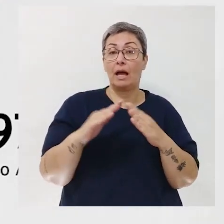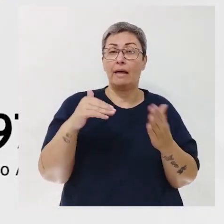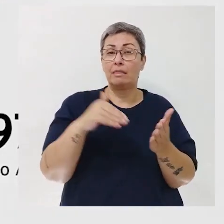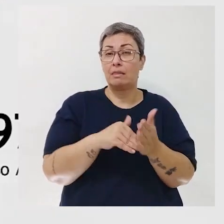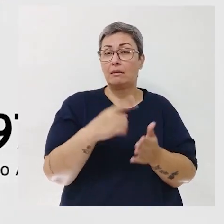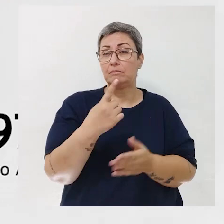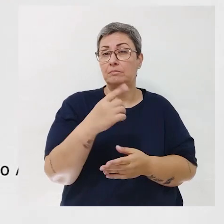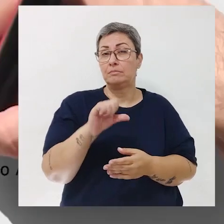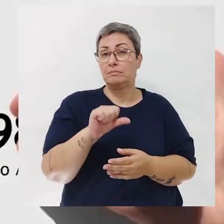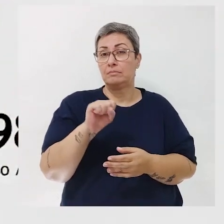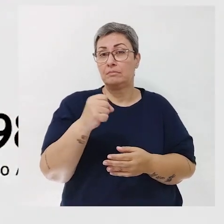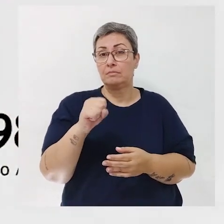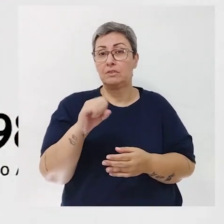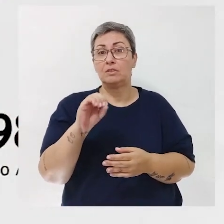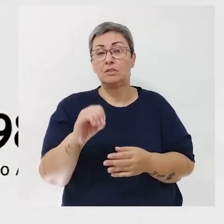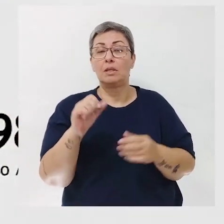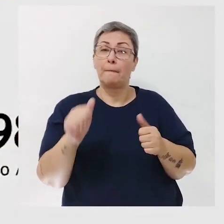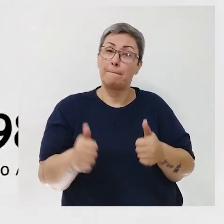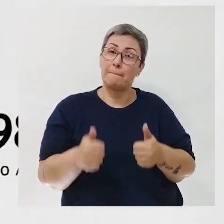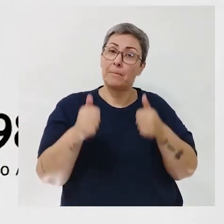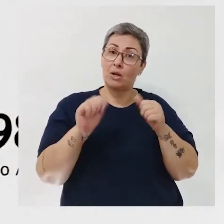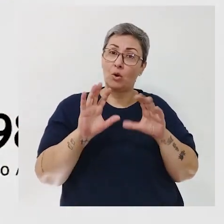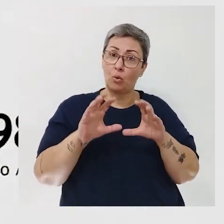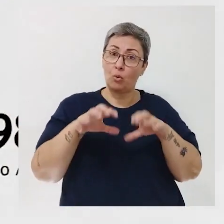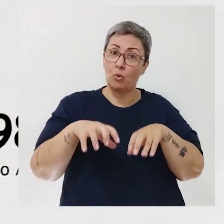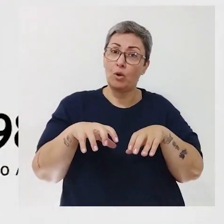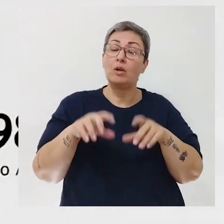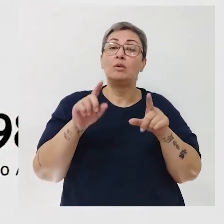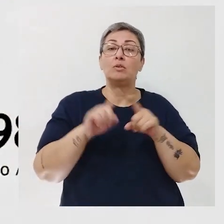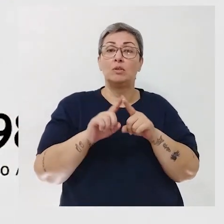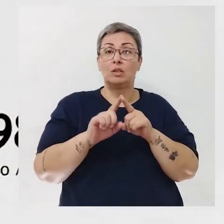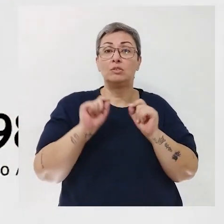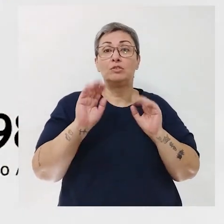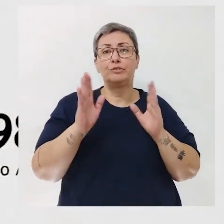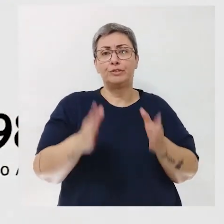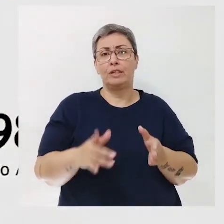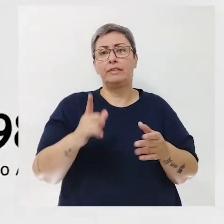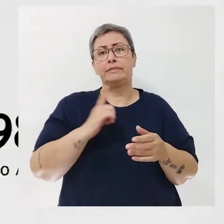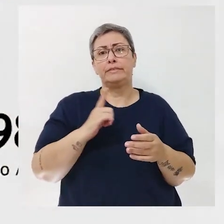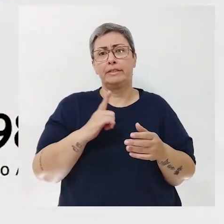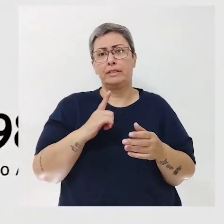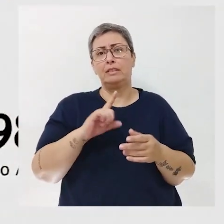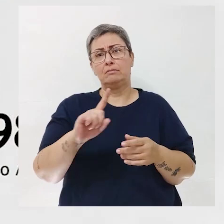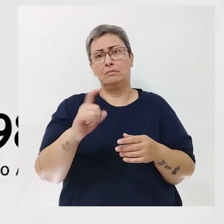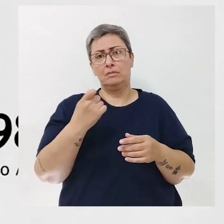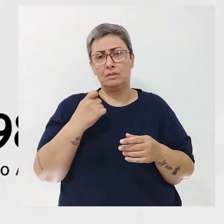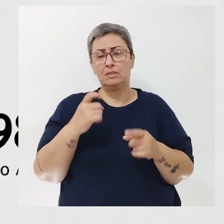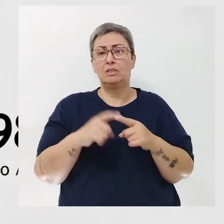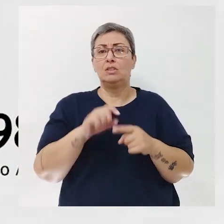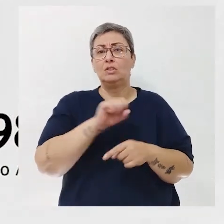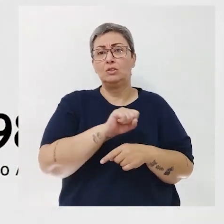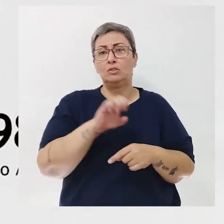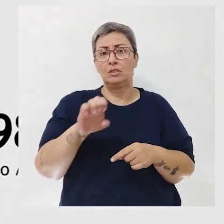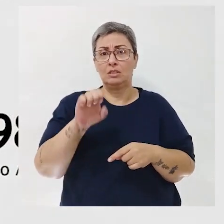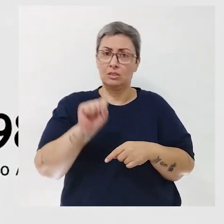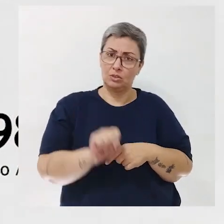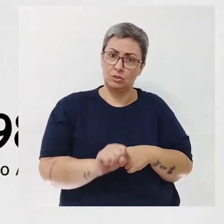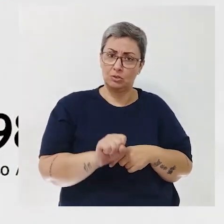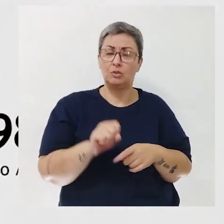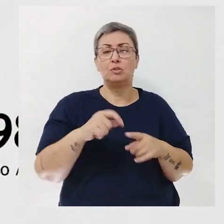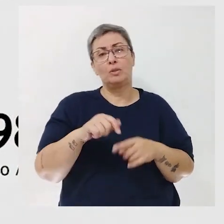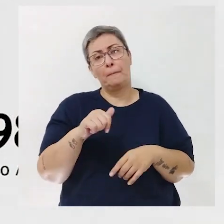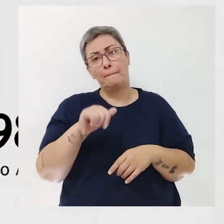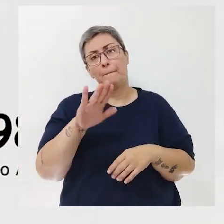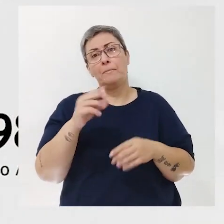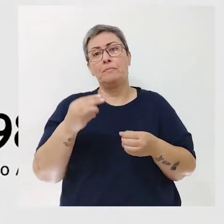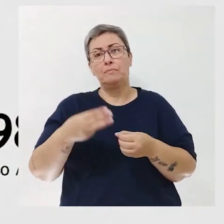até 1980 a melhora ficou concentrada onde o serviço já existia antes, no sudeste e no sul,